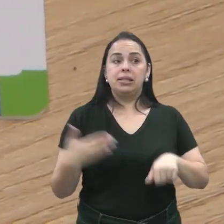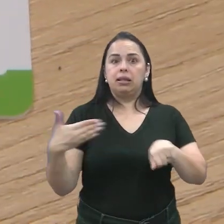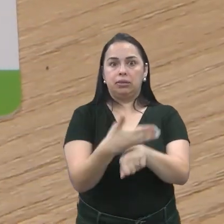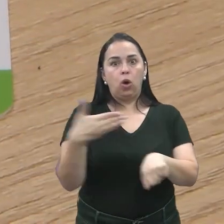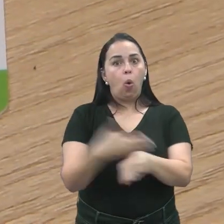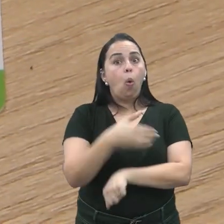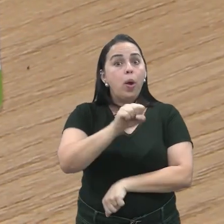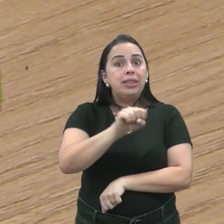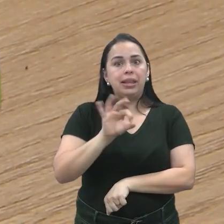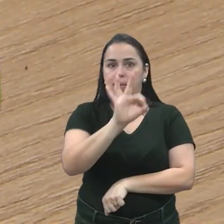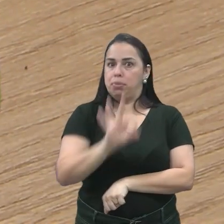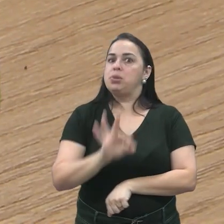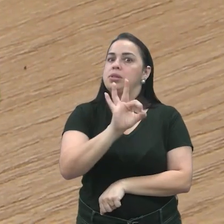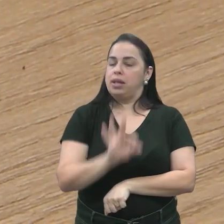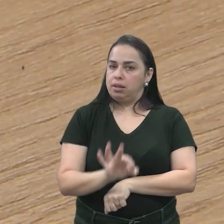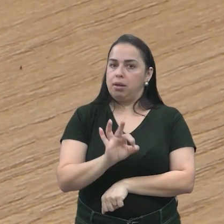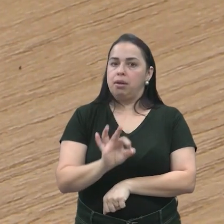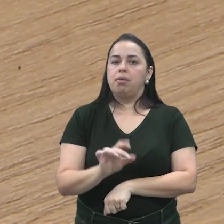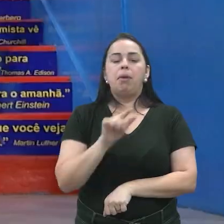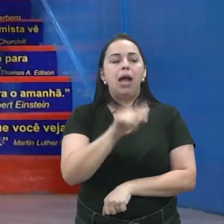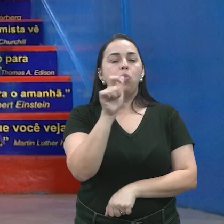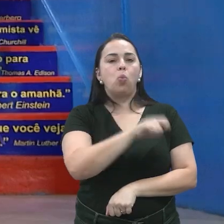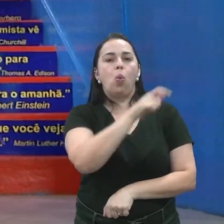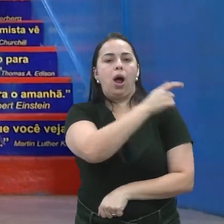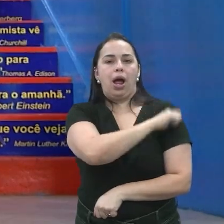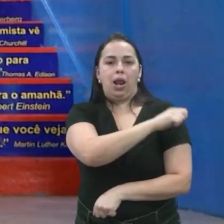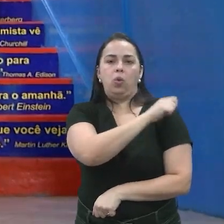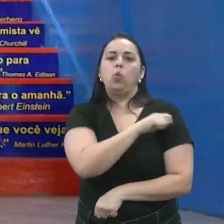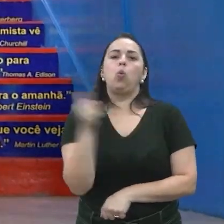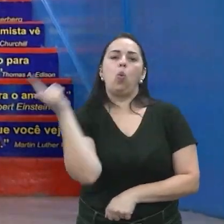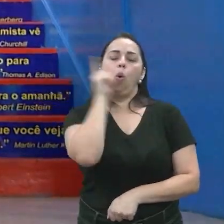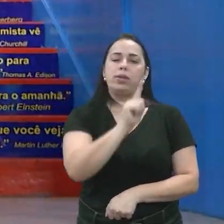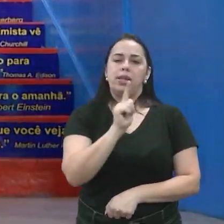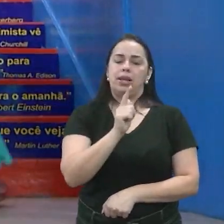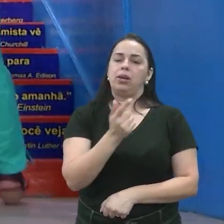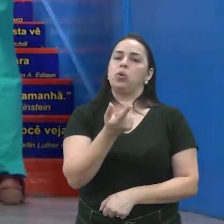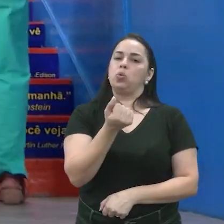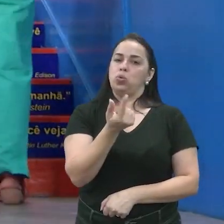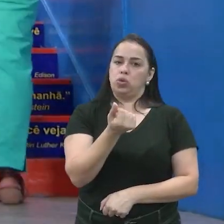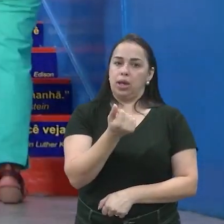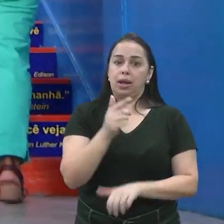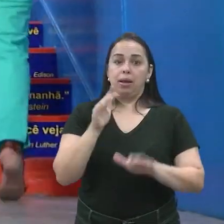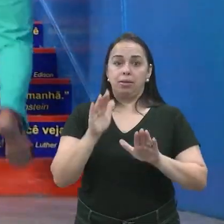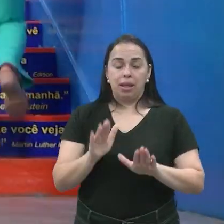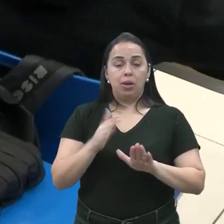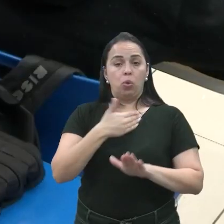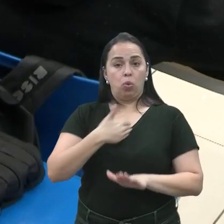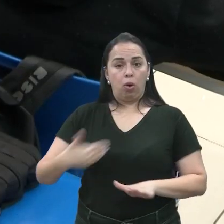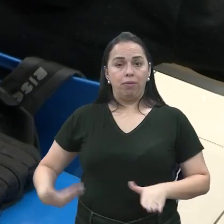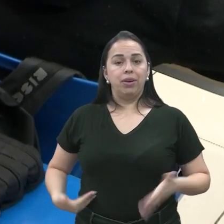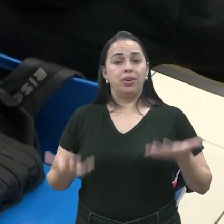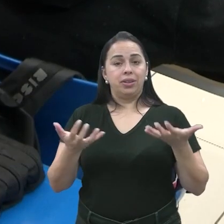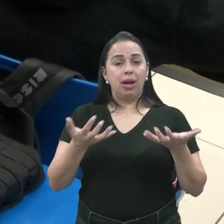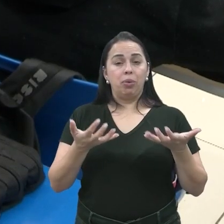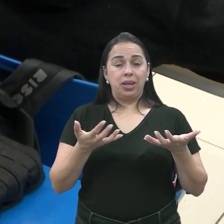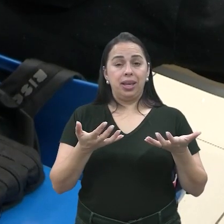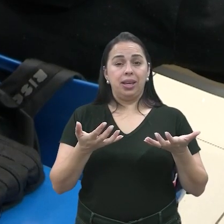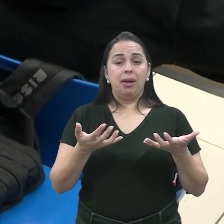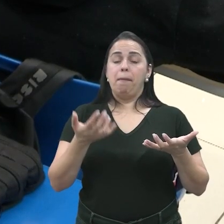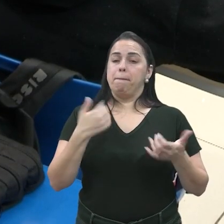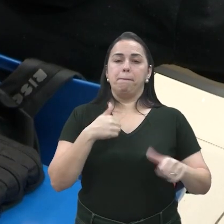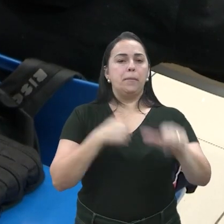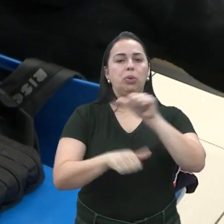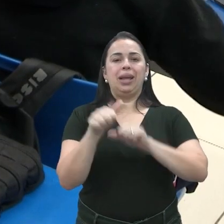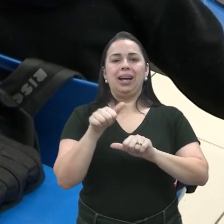exige frequência mínima de 80% para conceder o benefício para o aluno. Com isso, a expectativa do governo